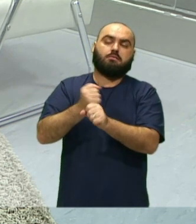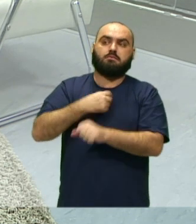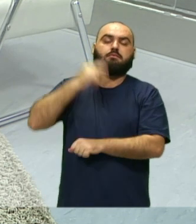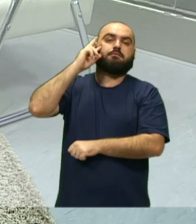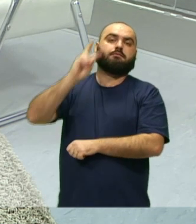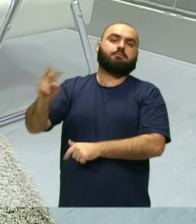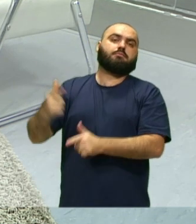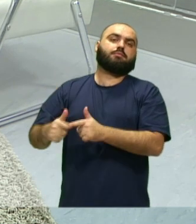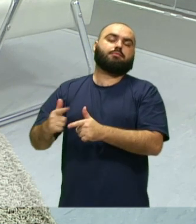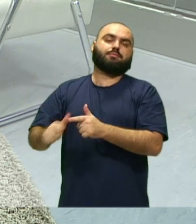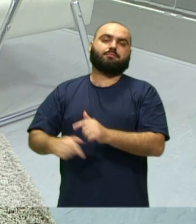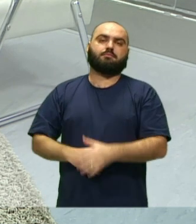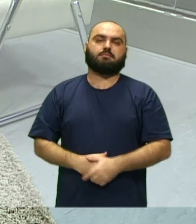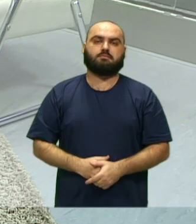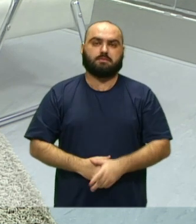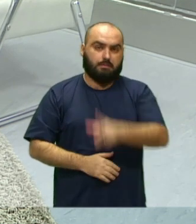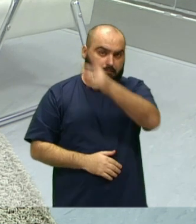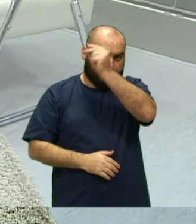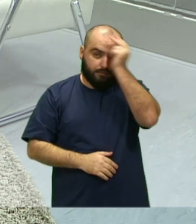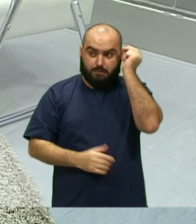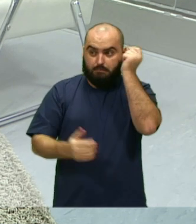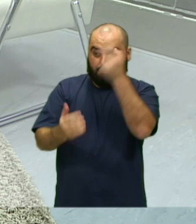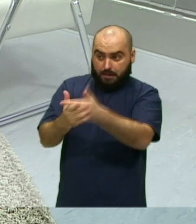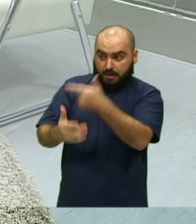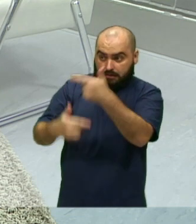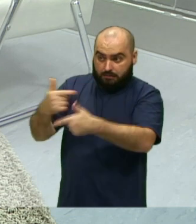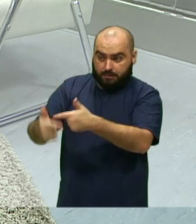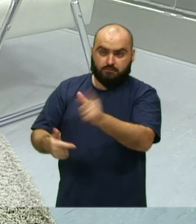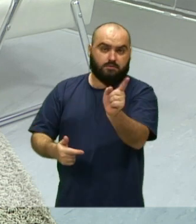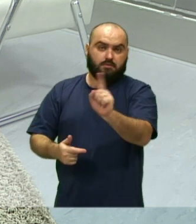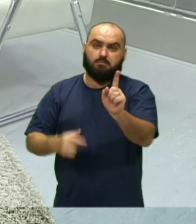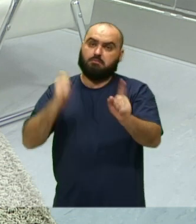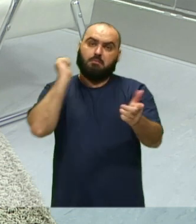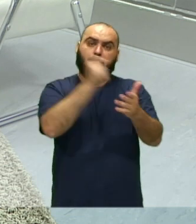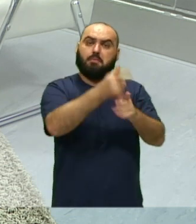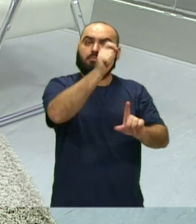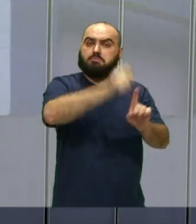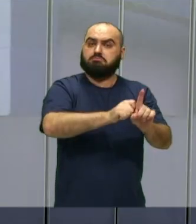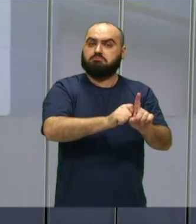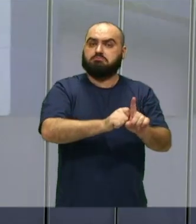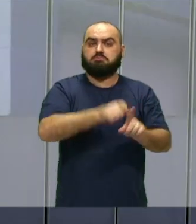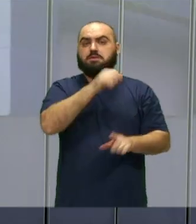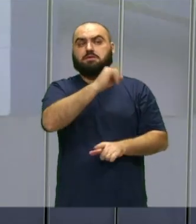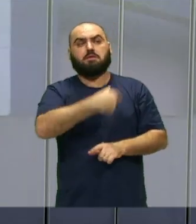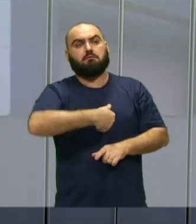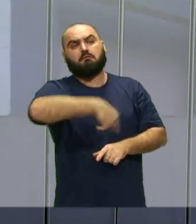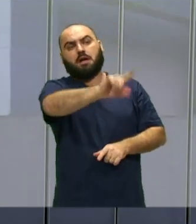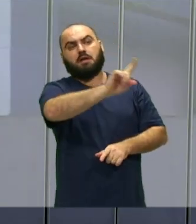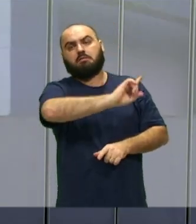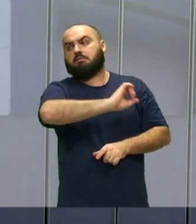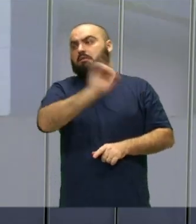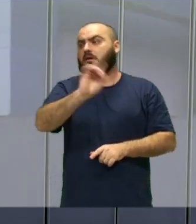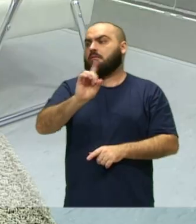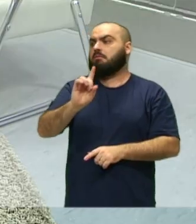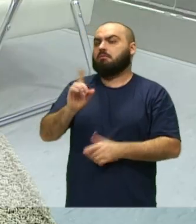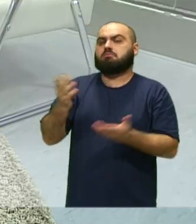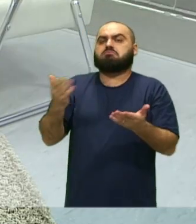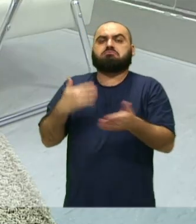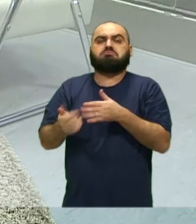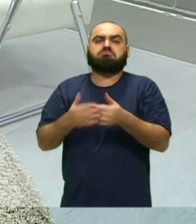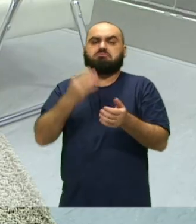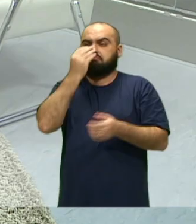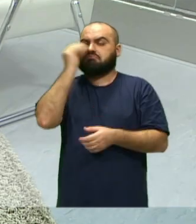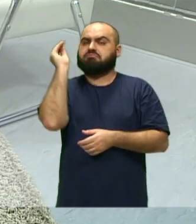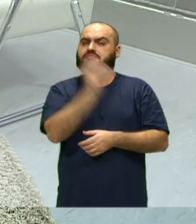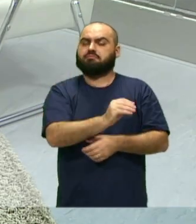ali. Então, a prefeitura não paga por trabalho, a prefeitura paga mensalmente. Então, se foi e não vai cobrar, como é que fica? Então, a gente